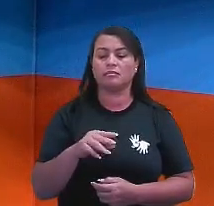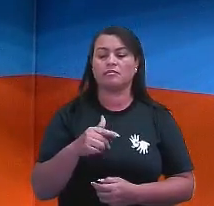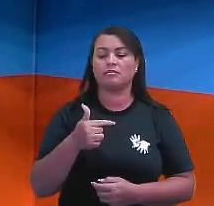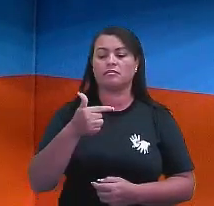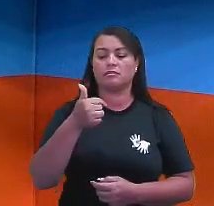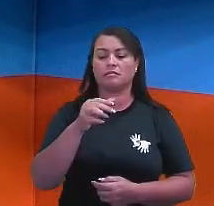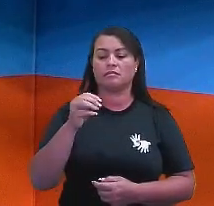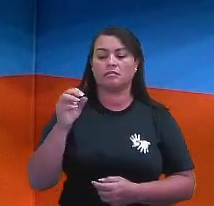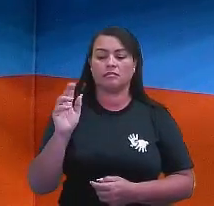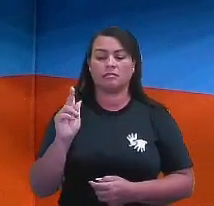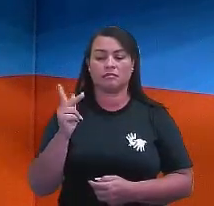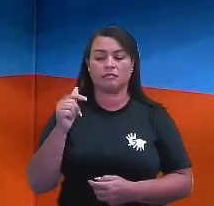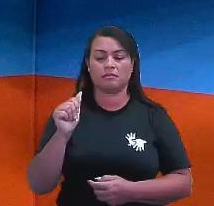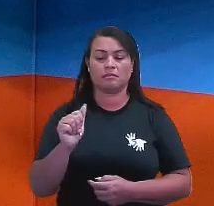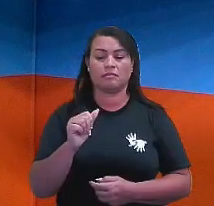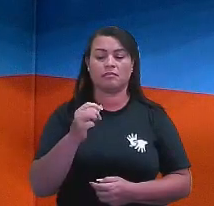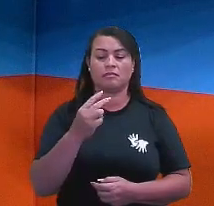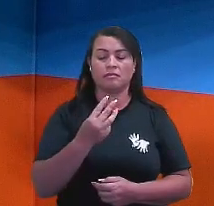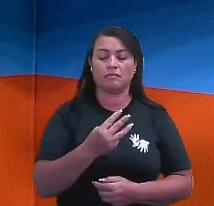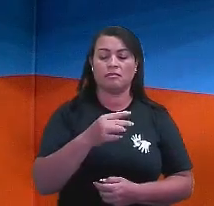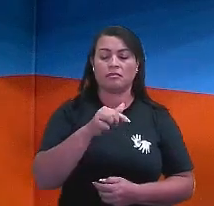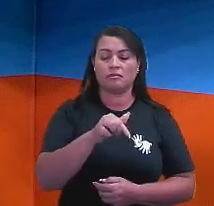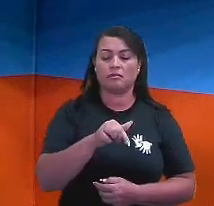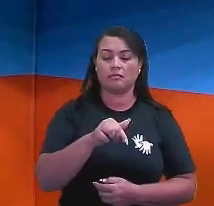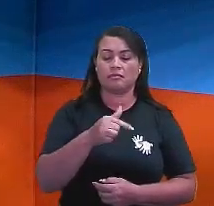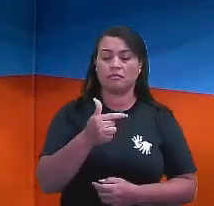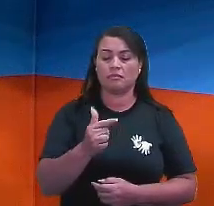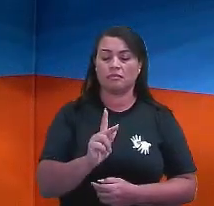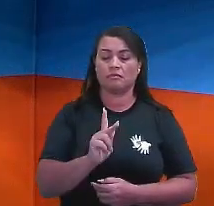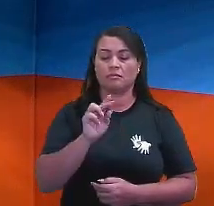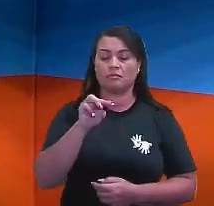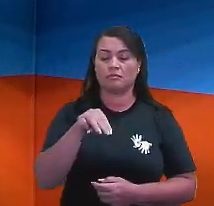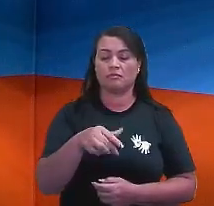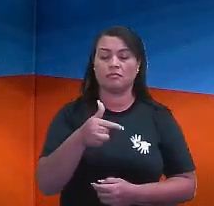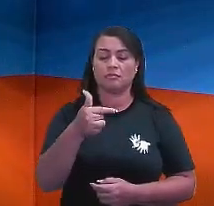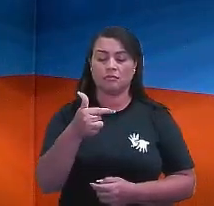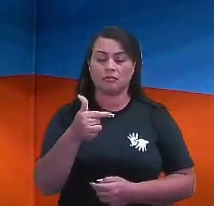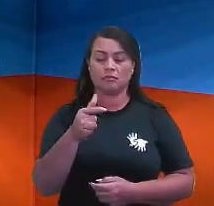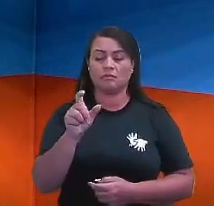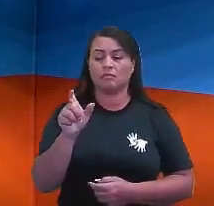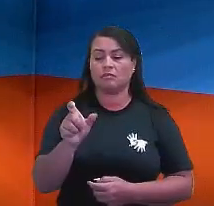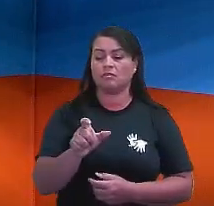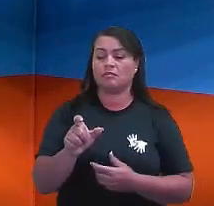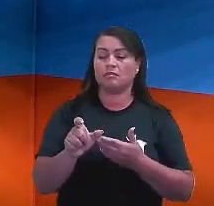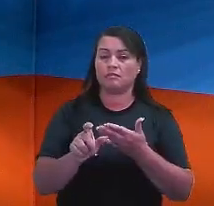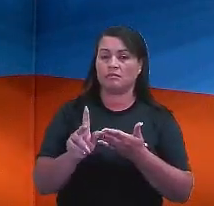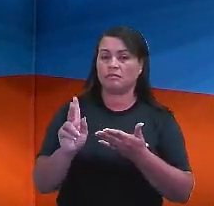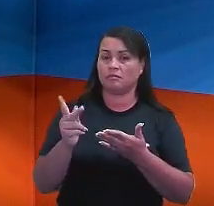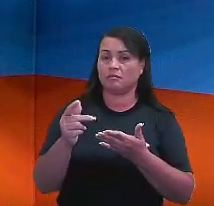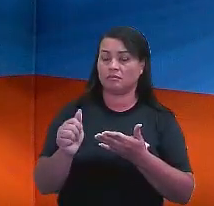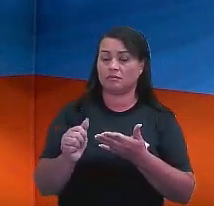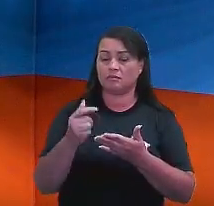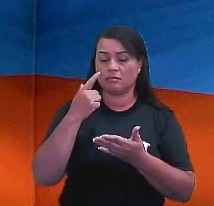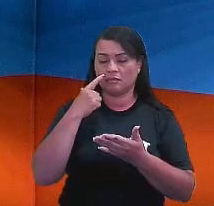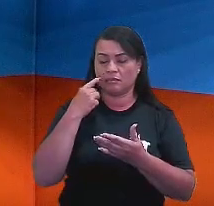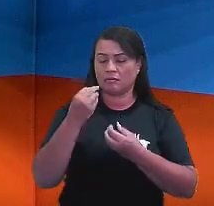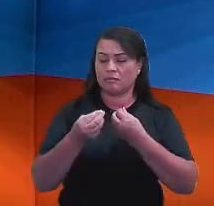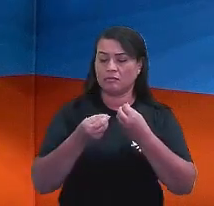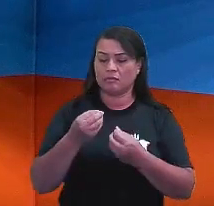e 372 quilômetros quadrados relacionado a X, porque é quem eu quero descobrir. Então, o que é que eu vou fazer